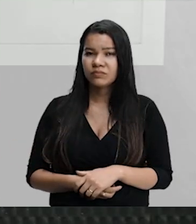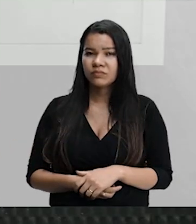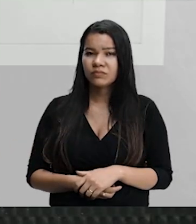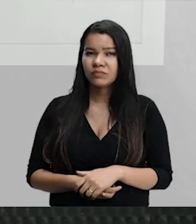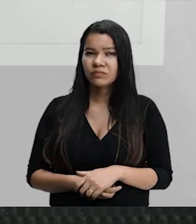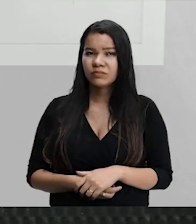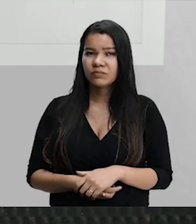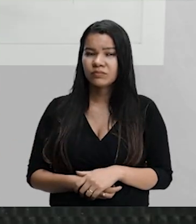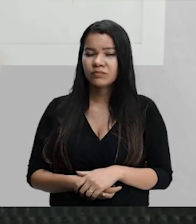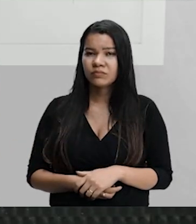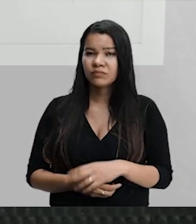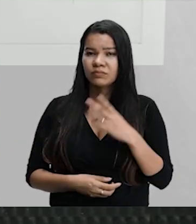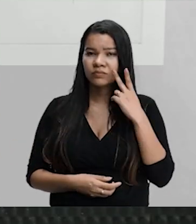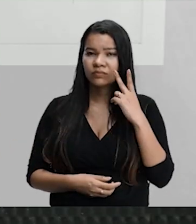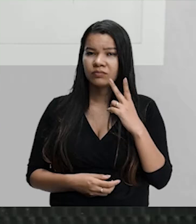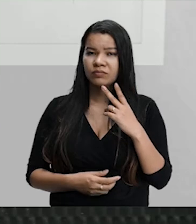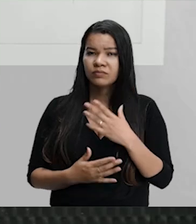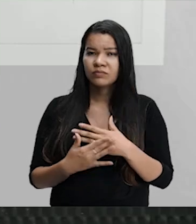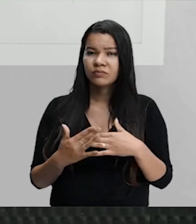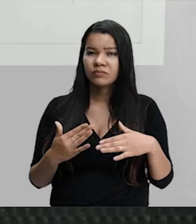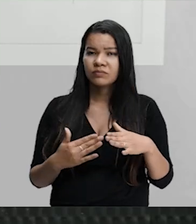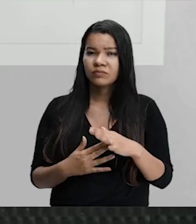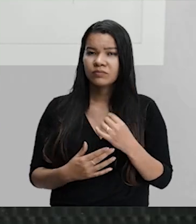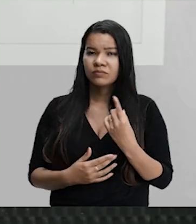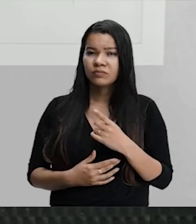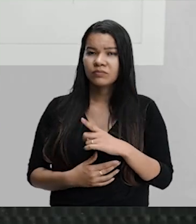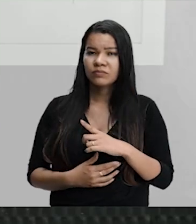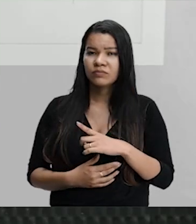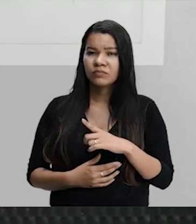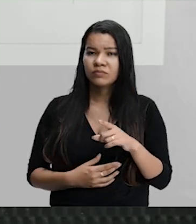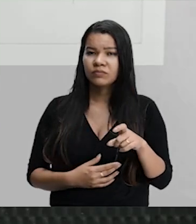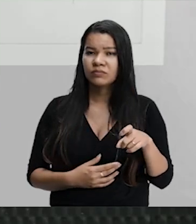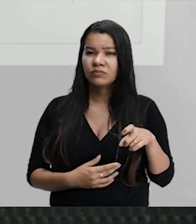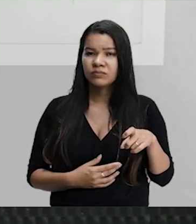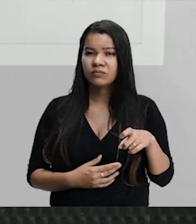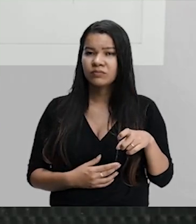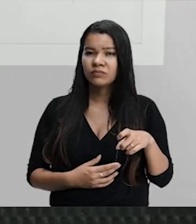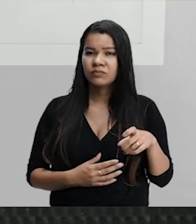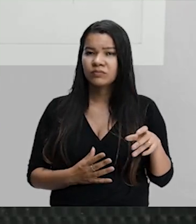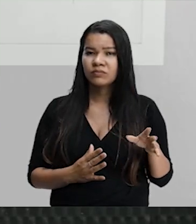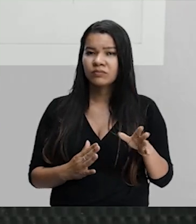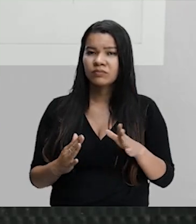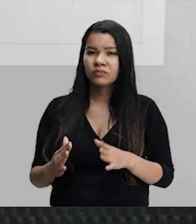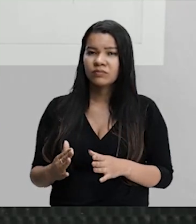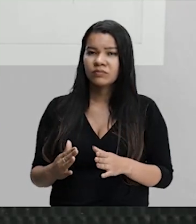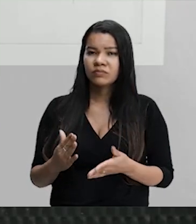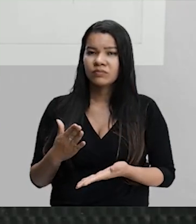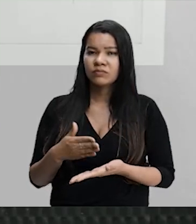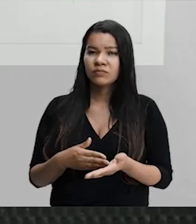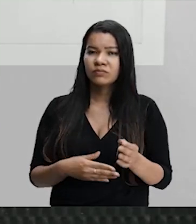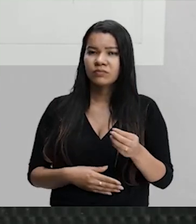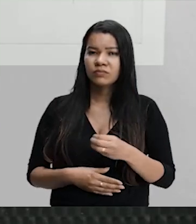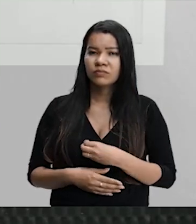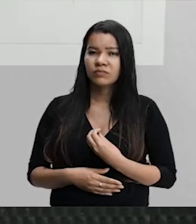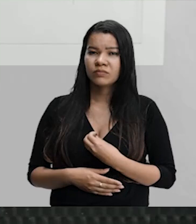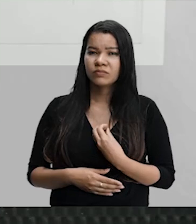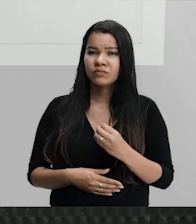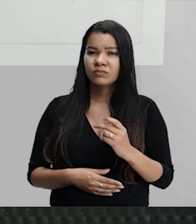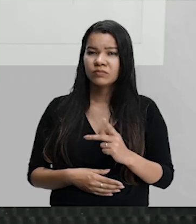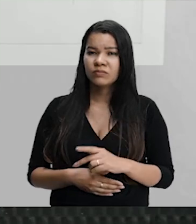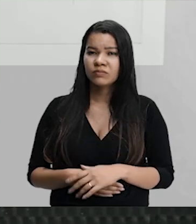um completo, nós vamos ter X períodos de meia-vida.